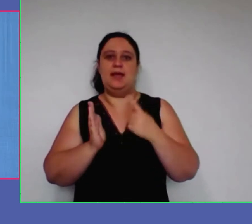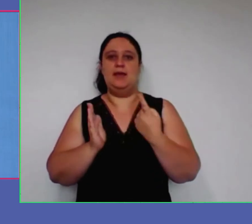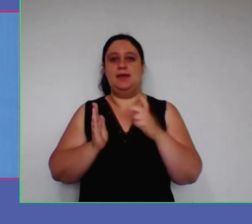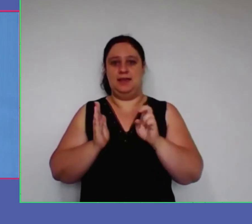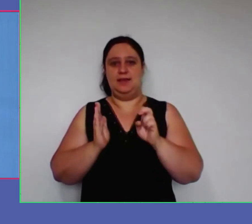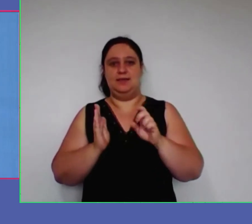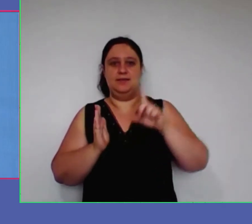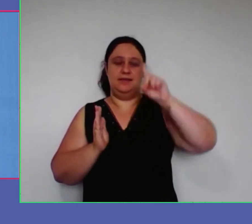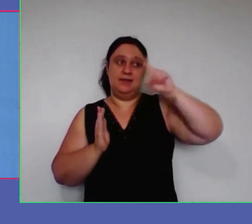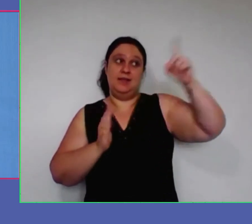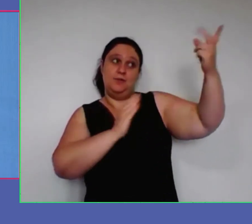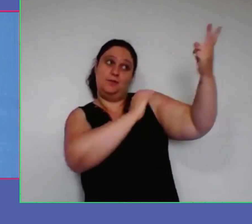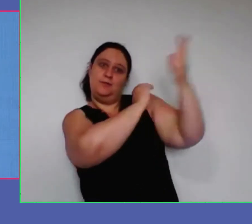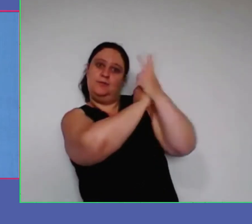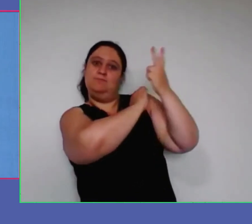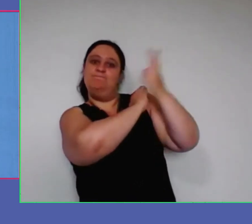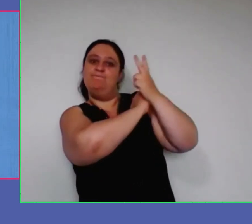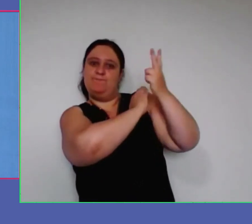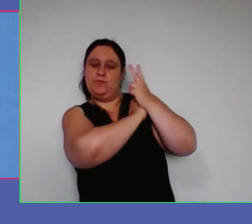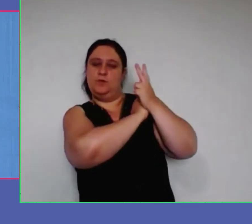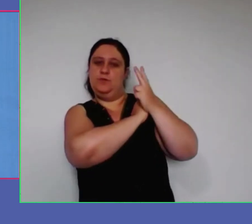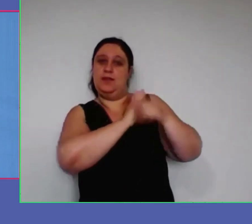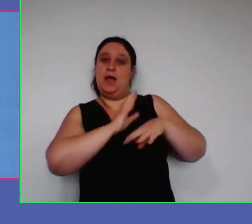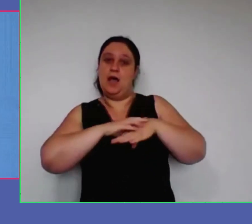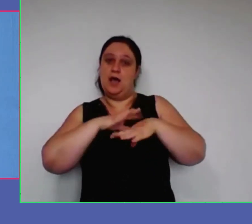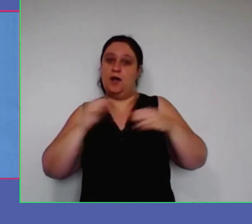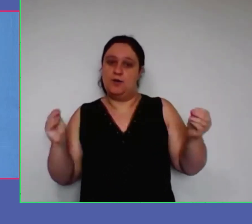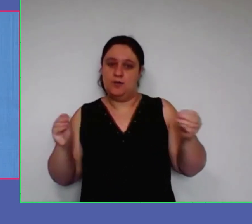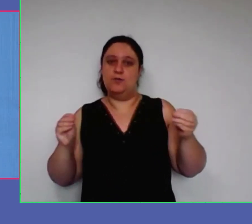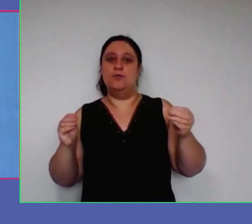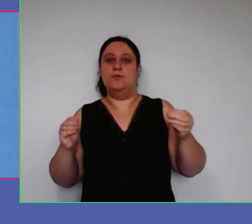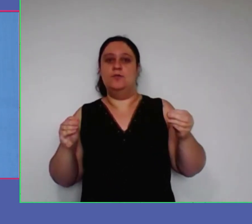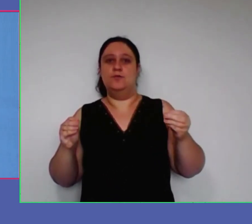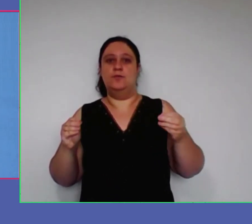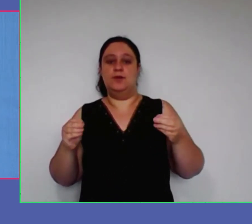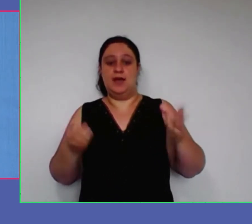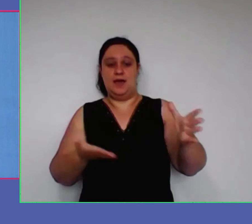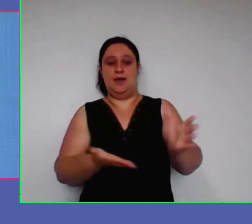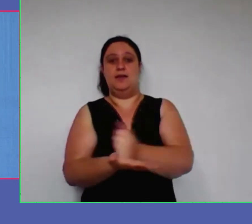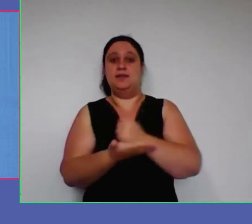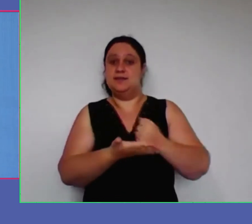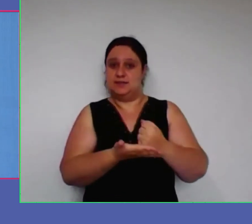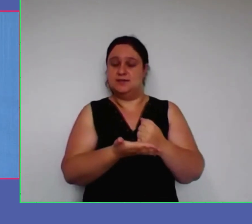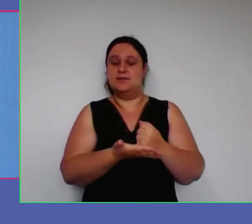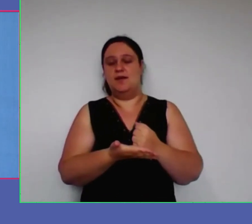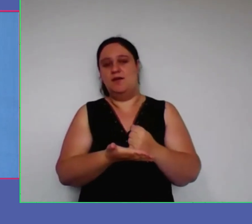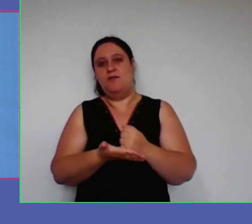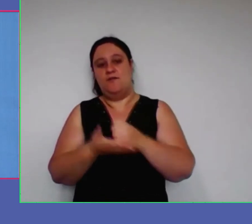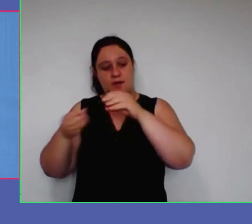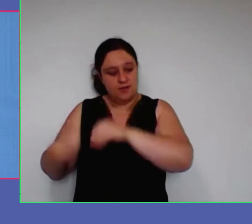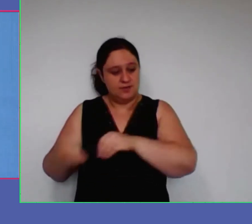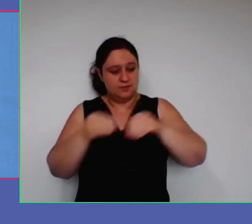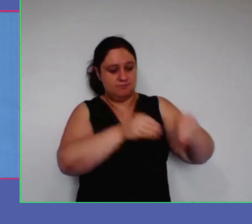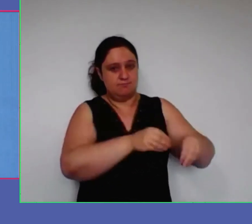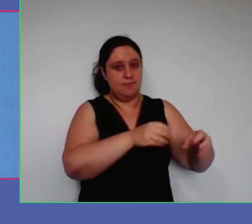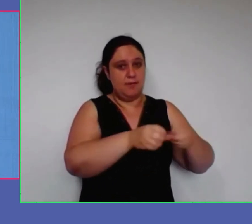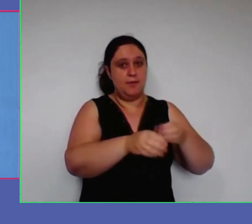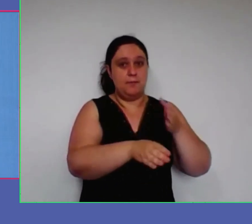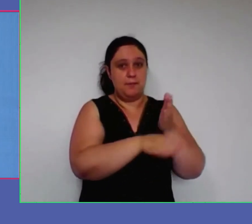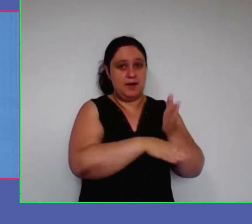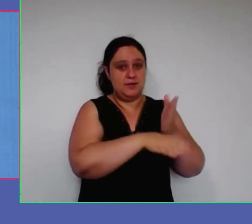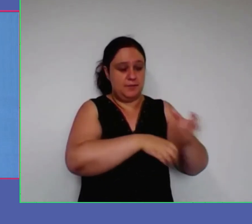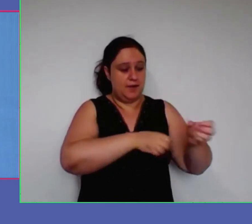resgatar, veio nos curar, veio nos tirar da situação miserável e nos colocou na sua obra, colocou para trabalhar